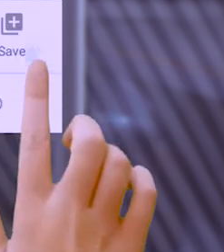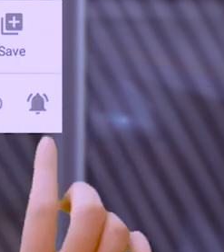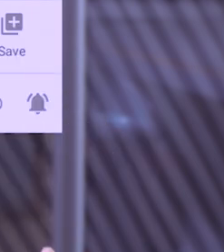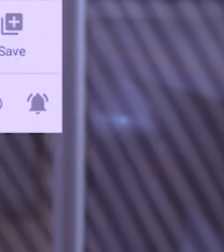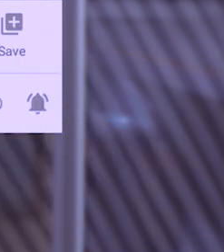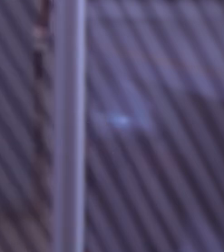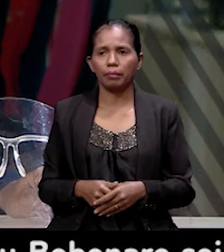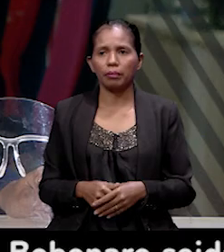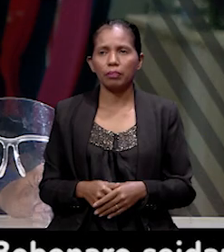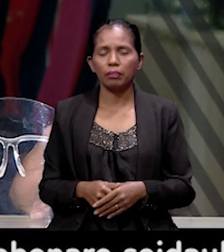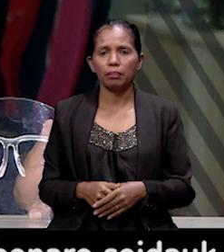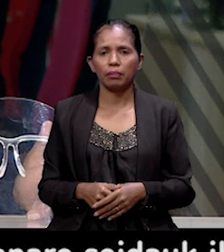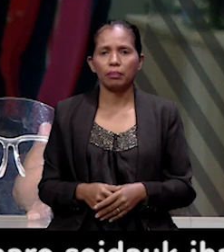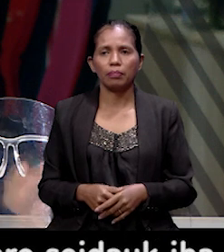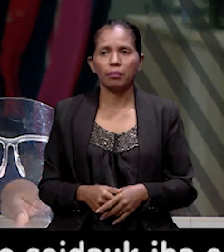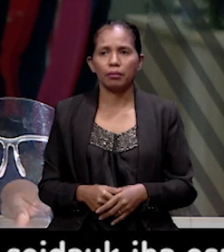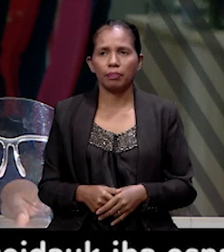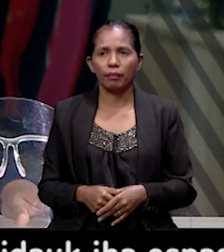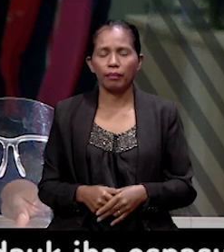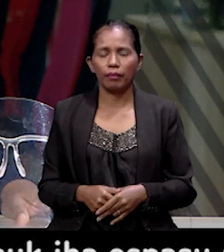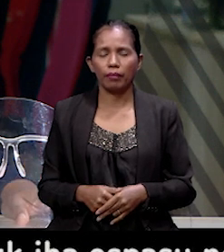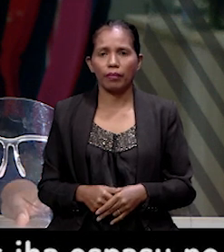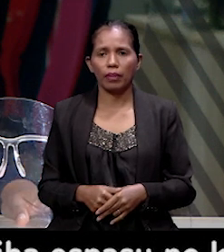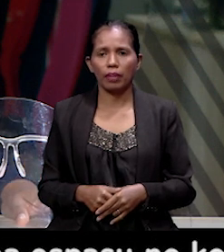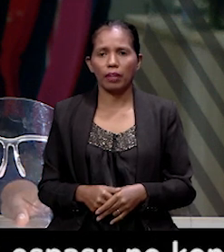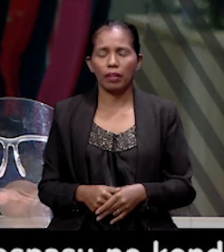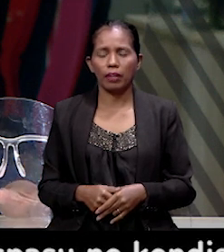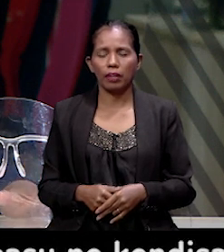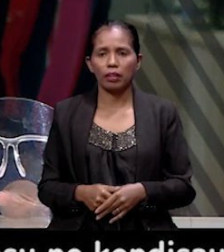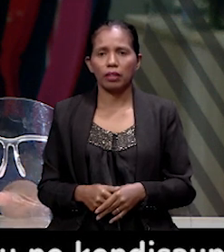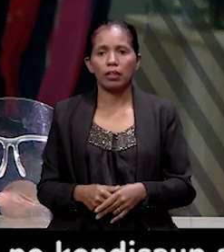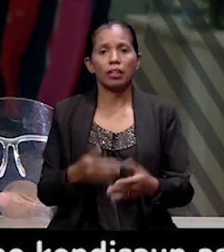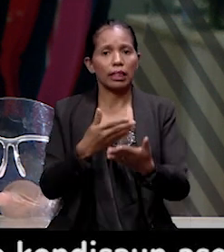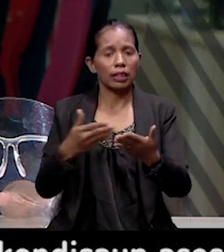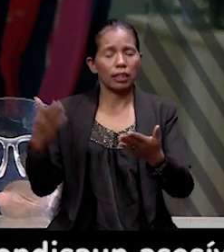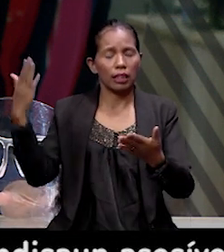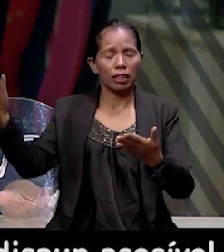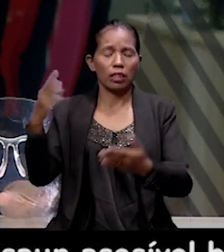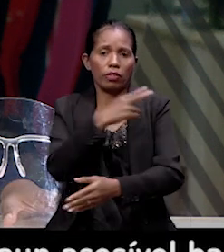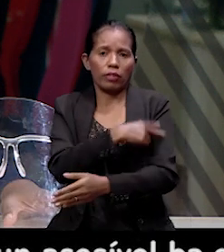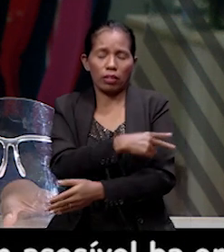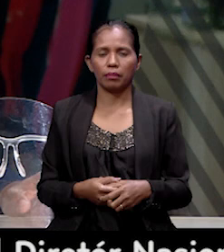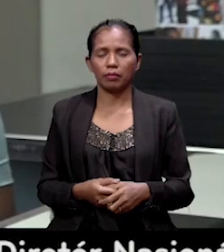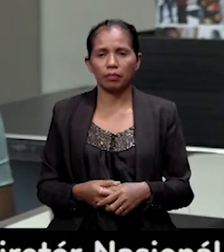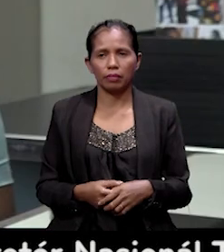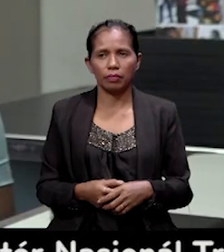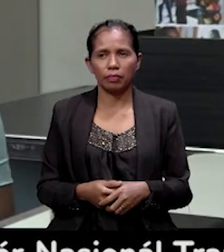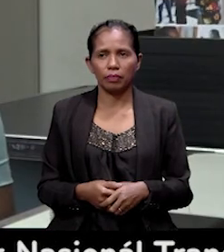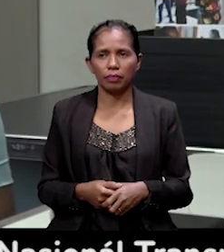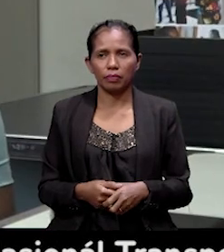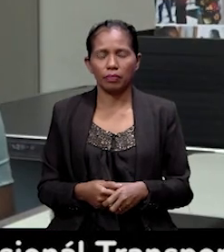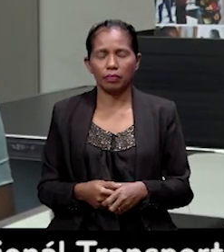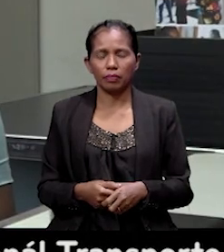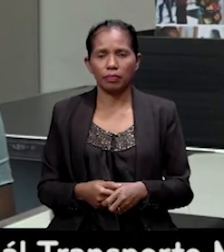de notificação. Máquina Operação e Sala Isolamento Veracruz, Palum e a Problema. Coordenador